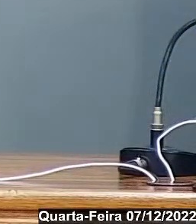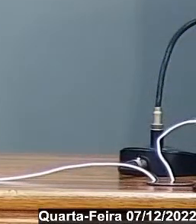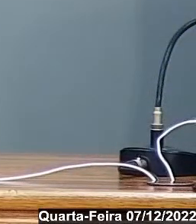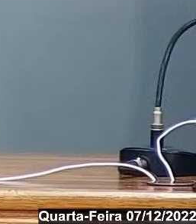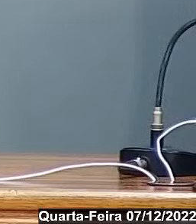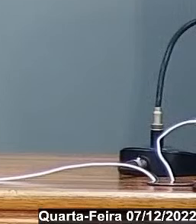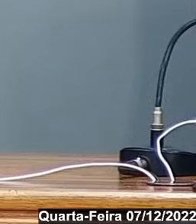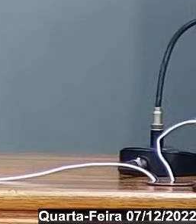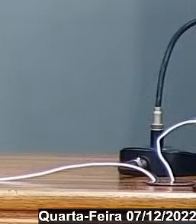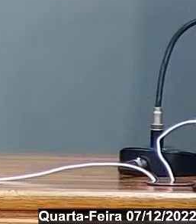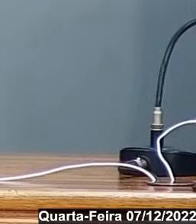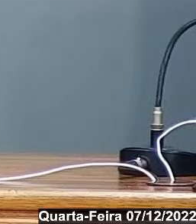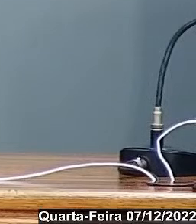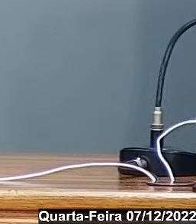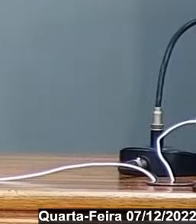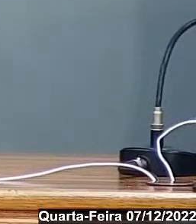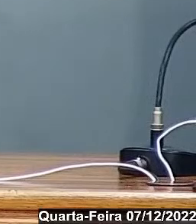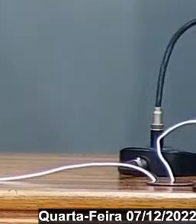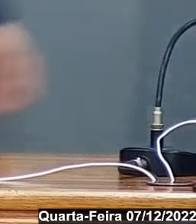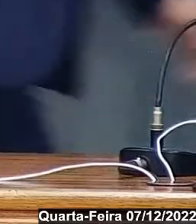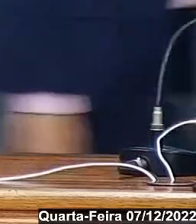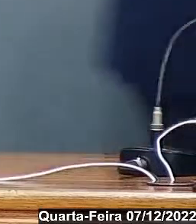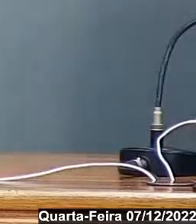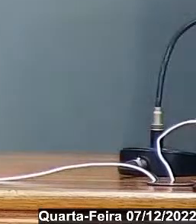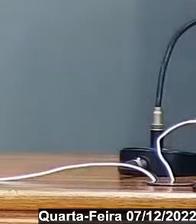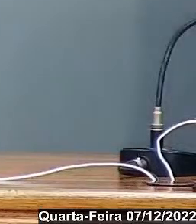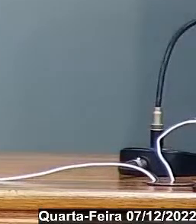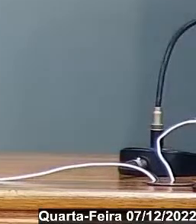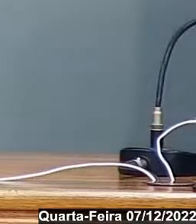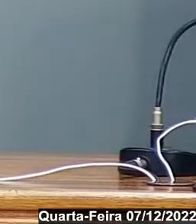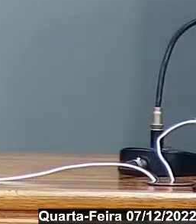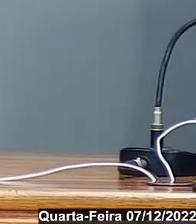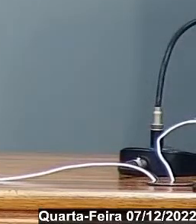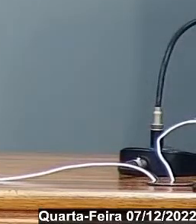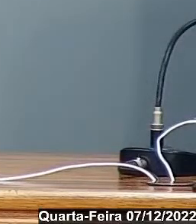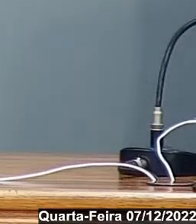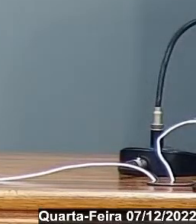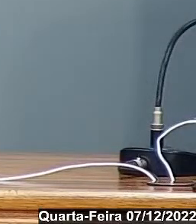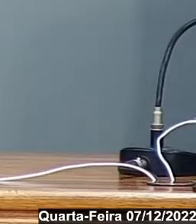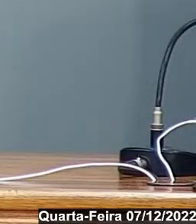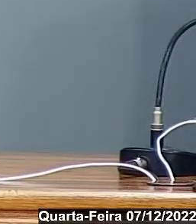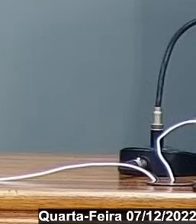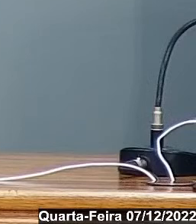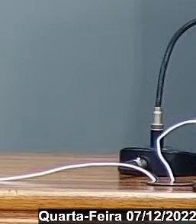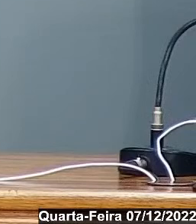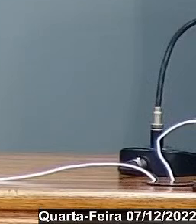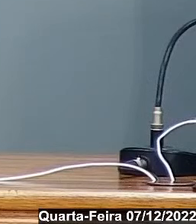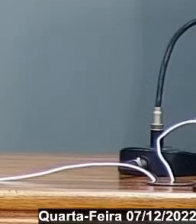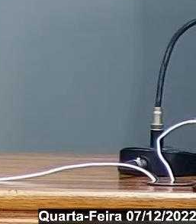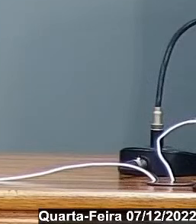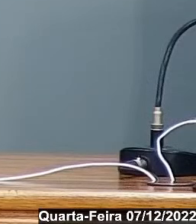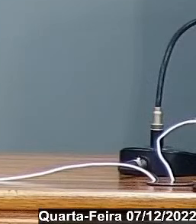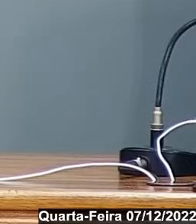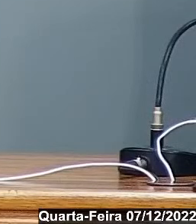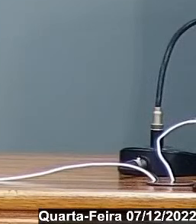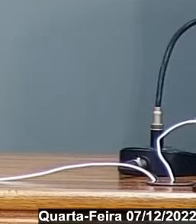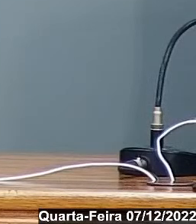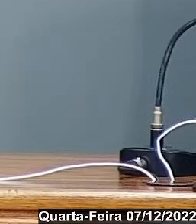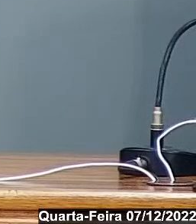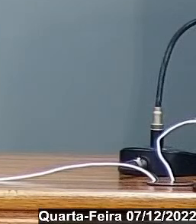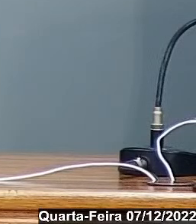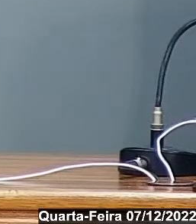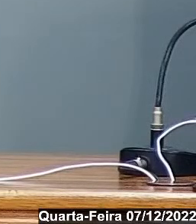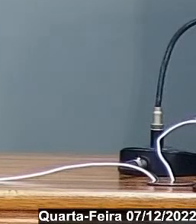do vereador Abel Rodrigues Arantes dispõe sobre a denominação de logradouro público e das outras providências. Não havendo discussão, foi a